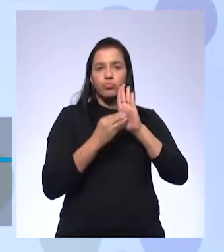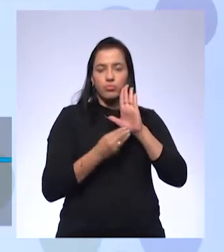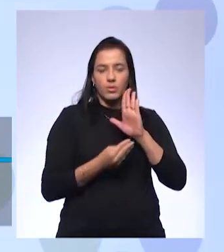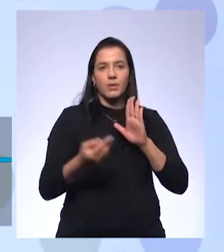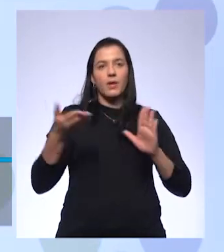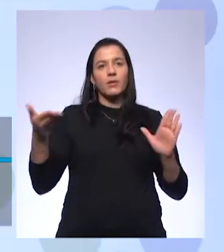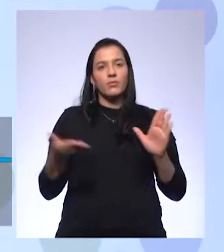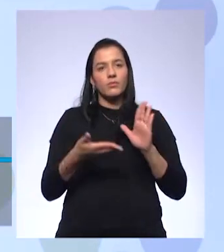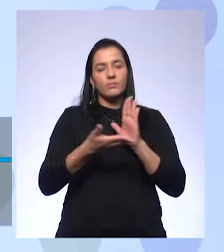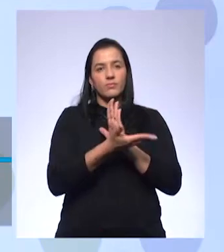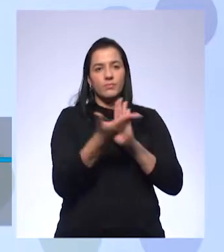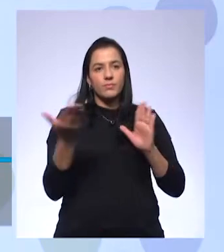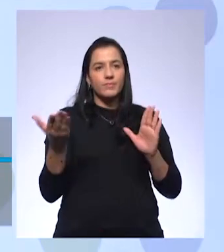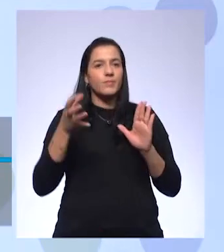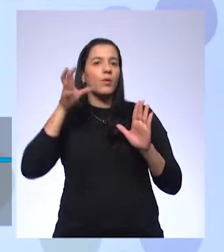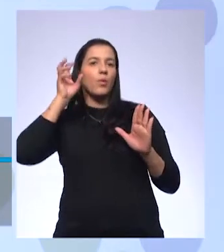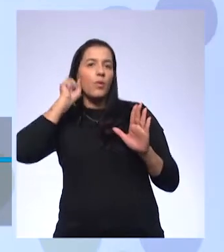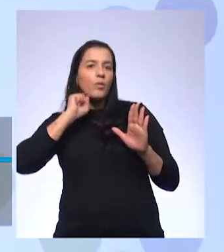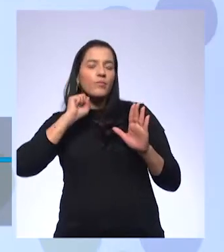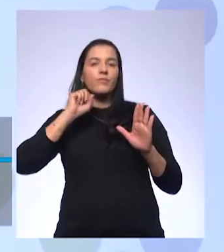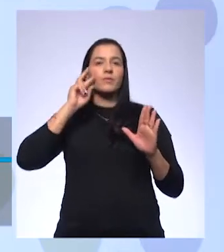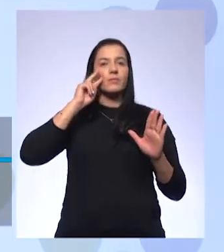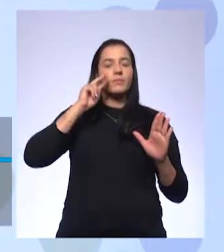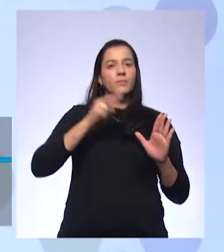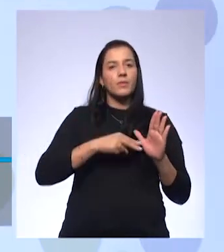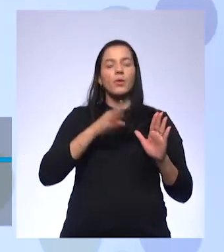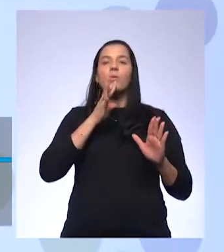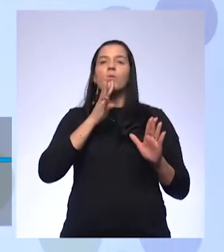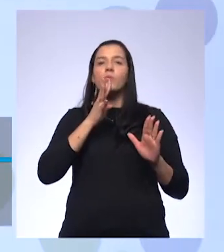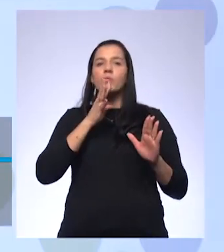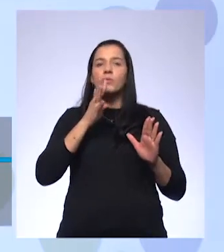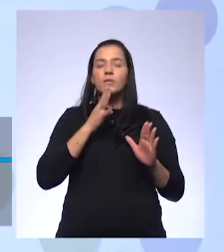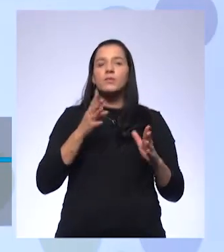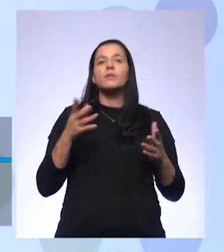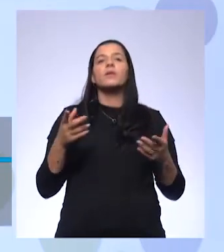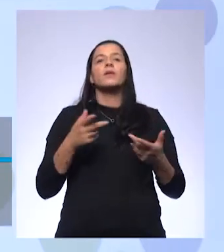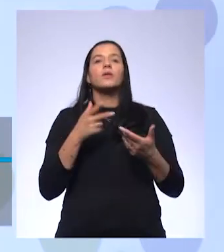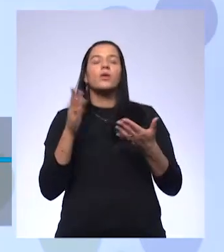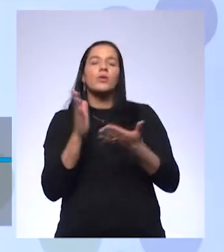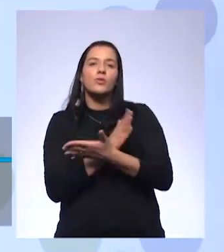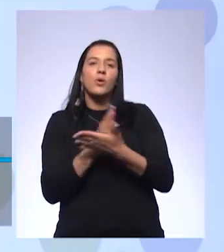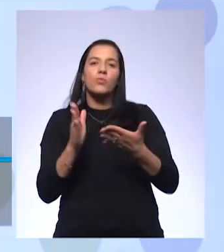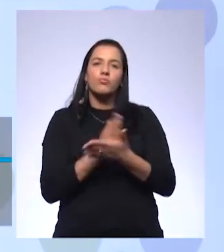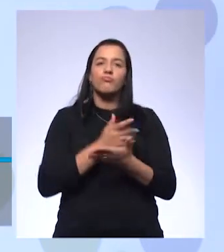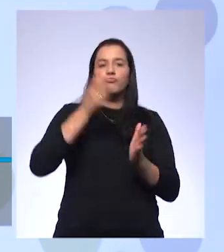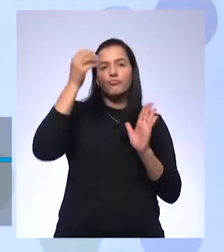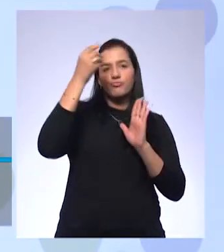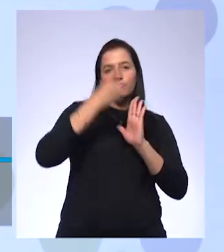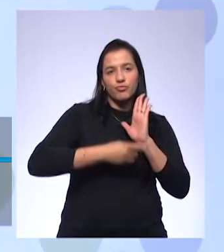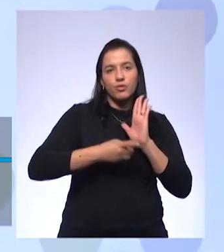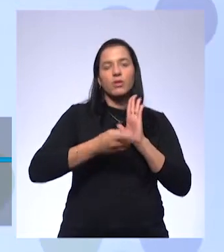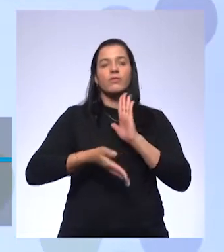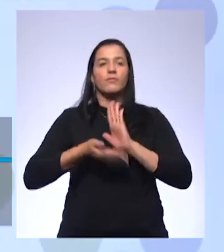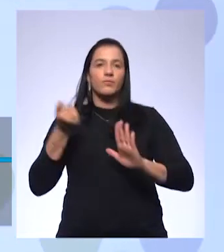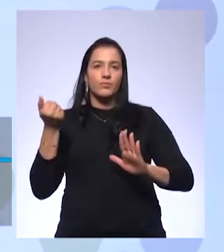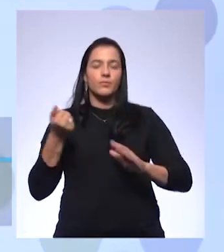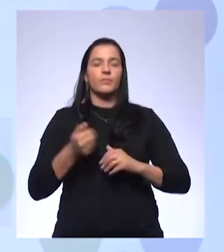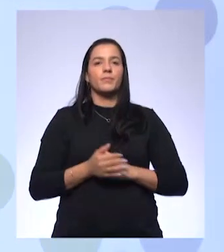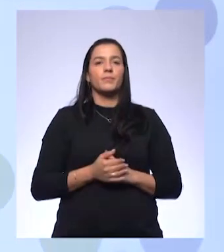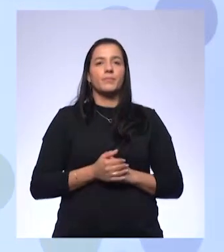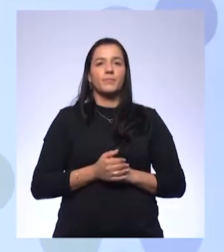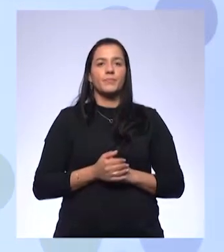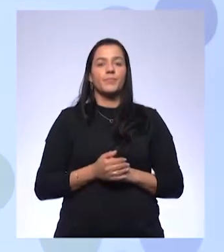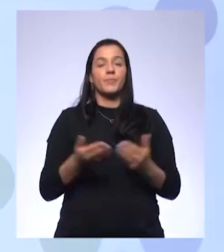vocês vão poder aí ouvir e ter conhecimento de quais direitos foram suprimidos naquele momento.